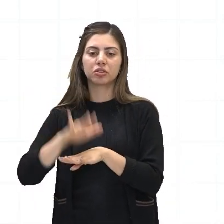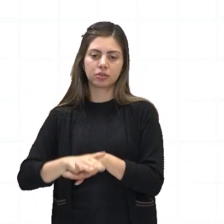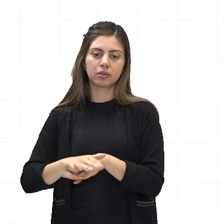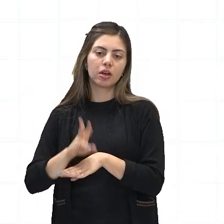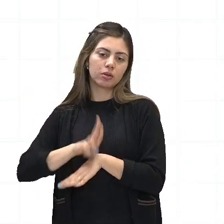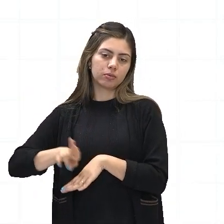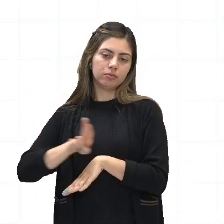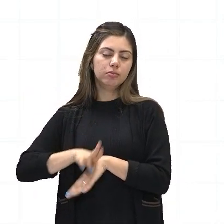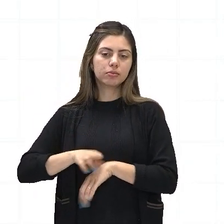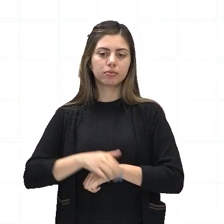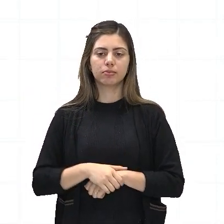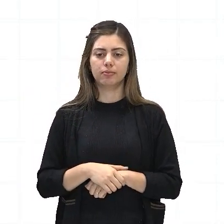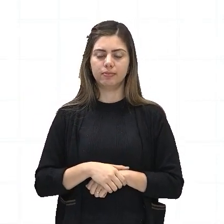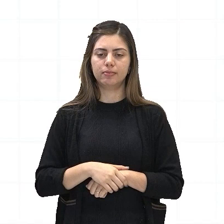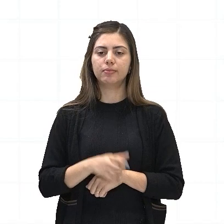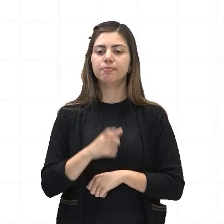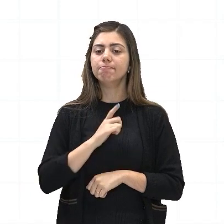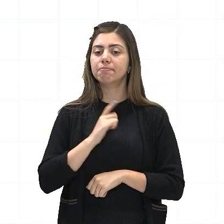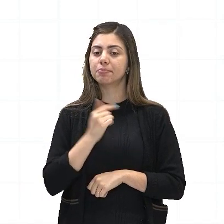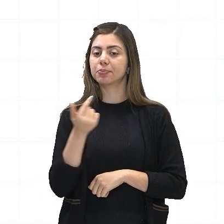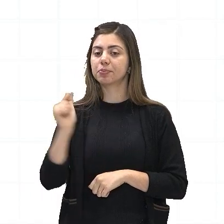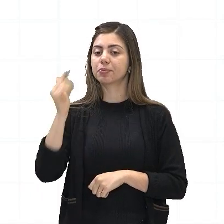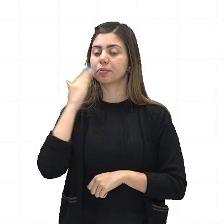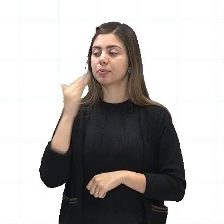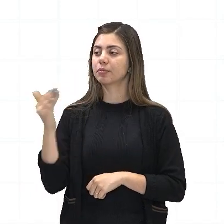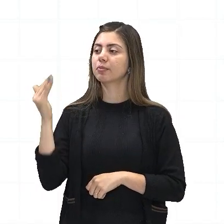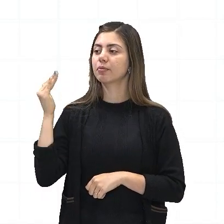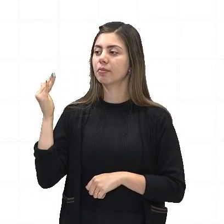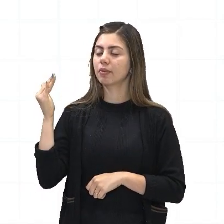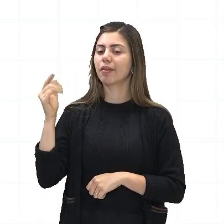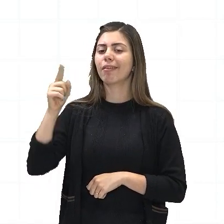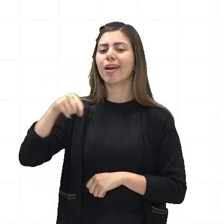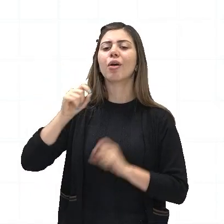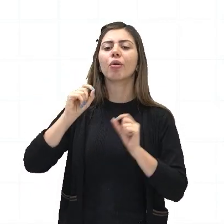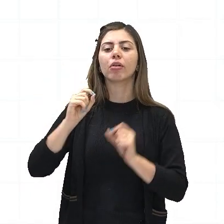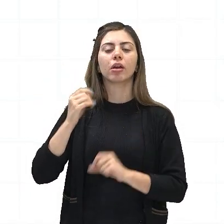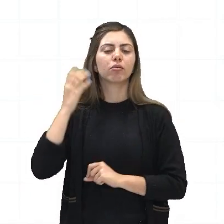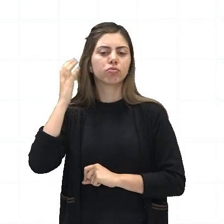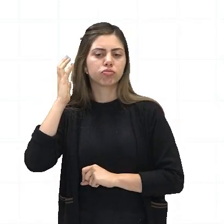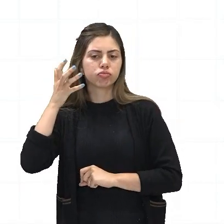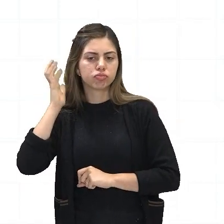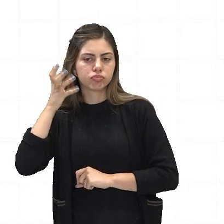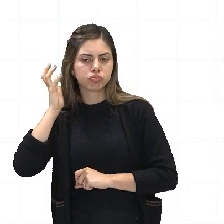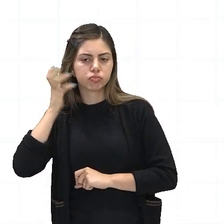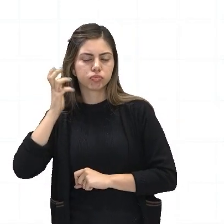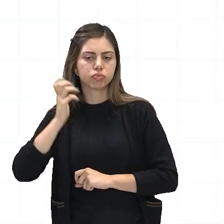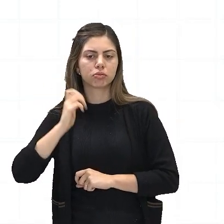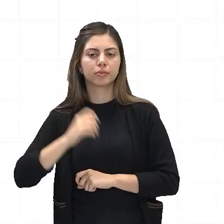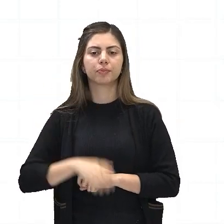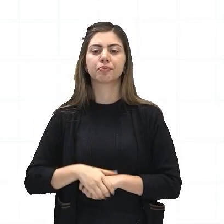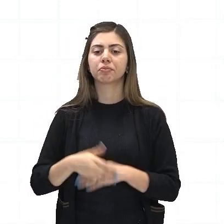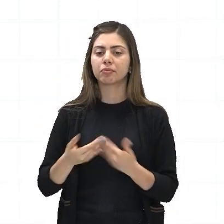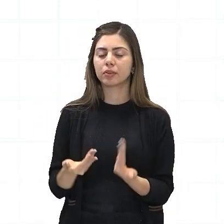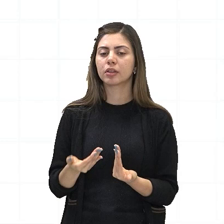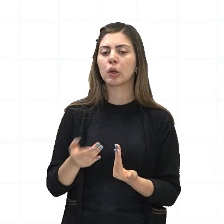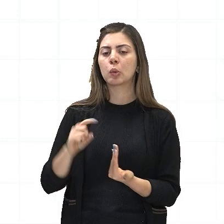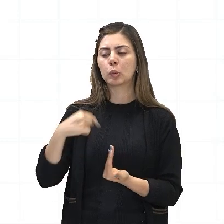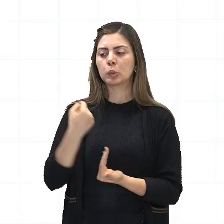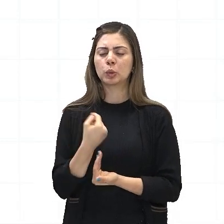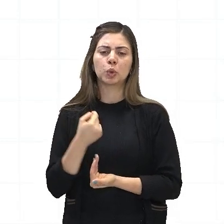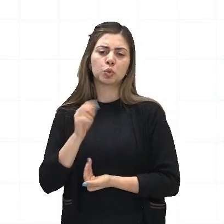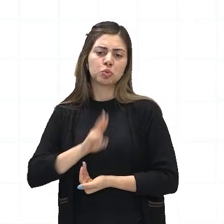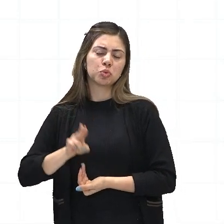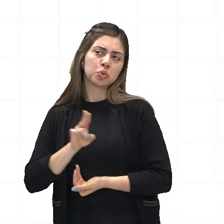outro item, né, que são esses aparelhos de som, né, que não são mais nem tão utilizados atualmente, né? Porque hoje em dia a gente já ouve música